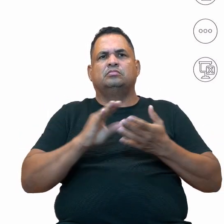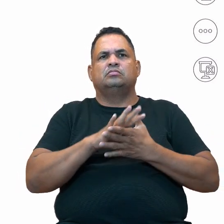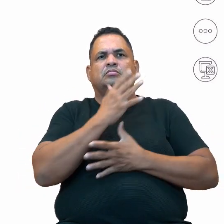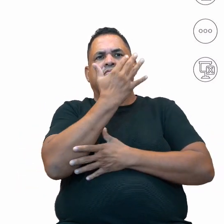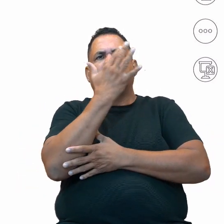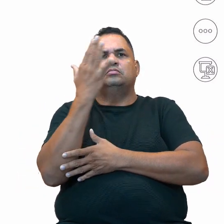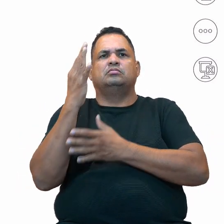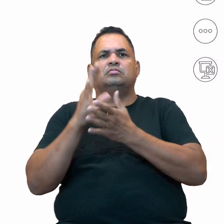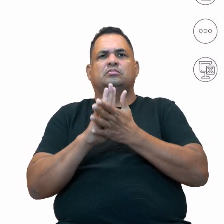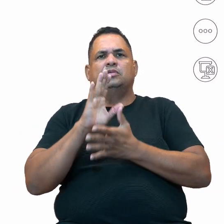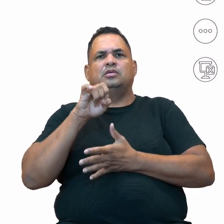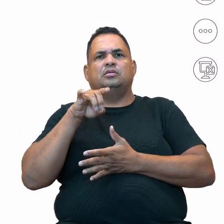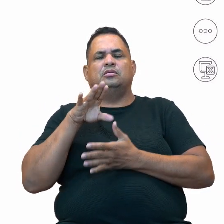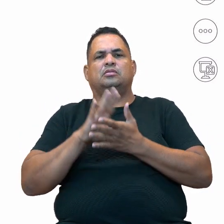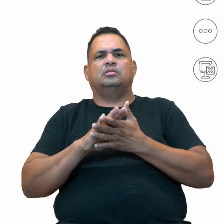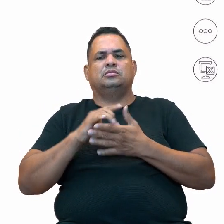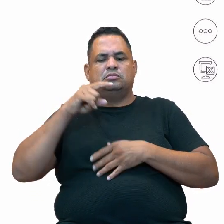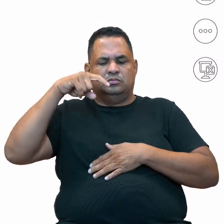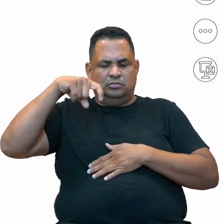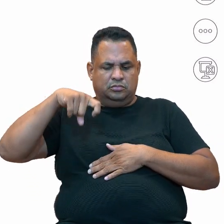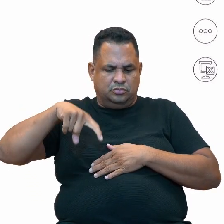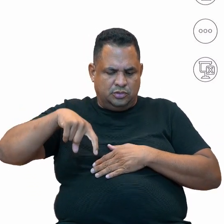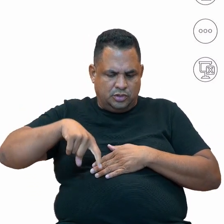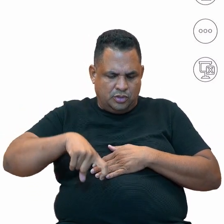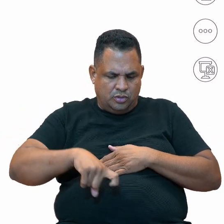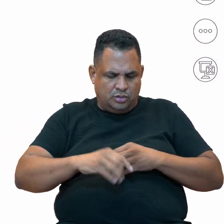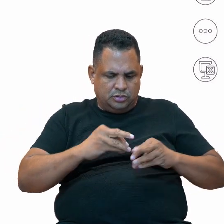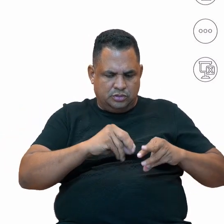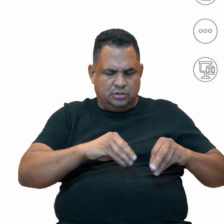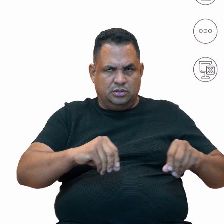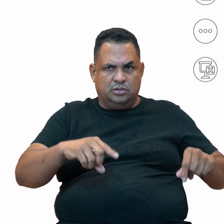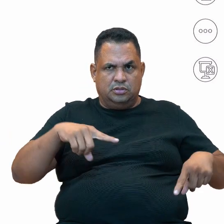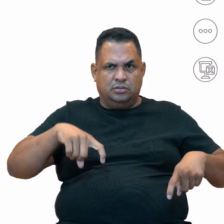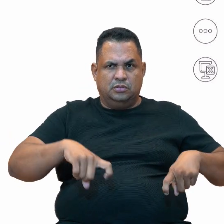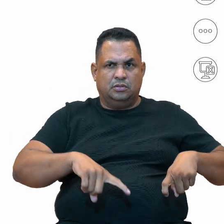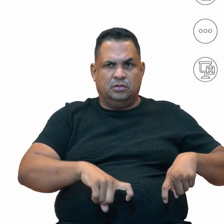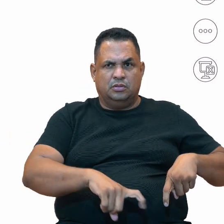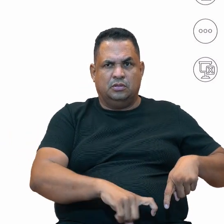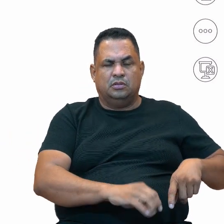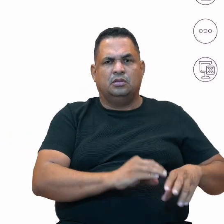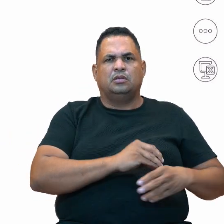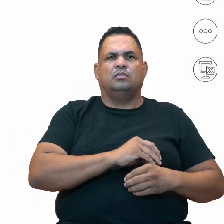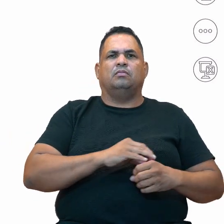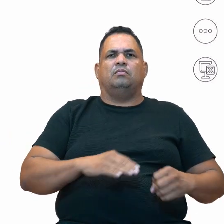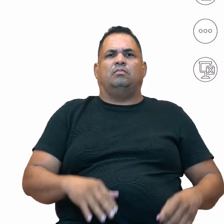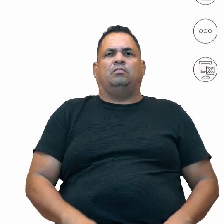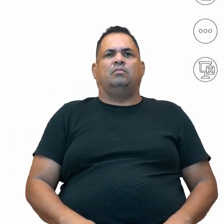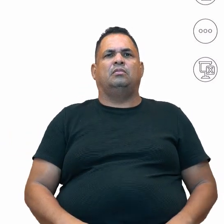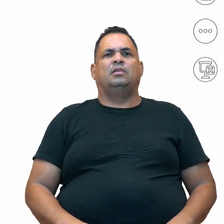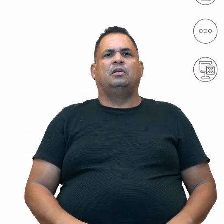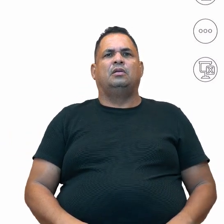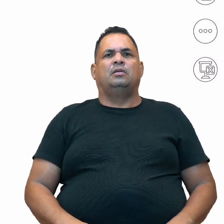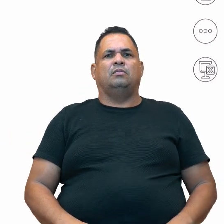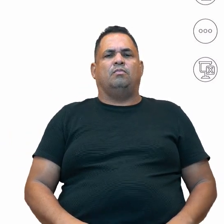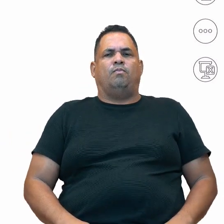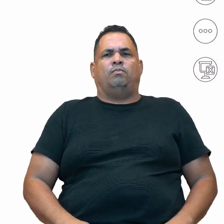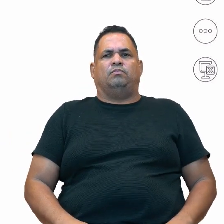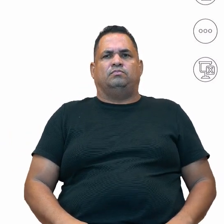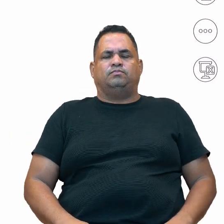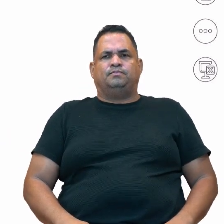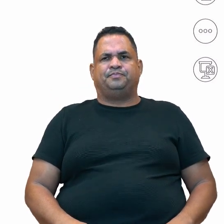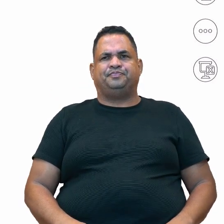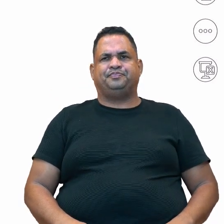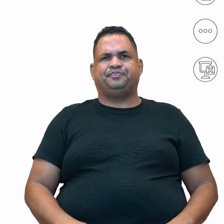também nas oligoquetas, no caso das minhocas, tá? Oligoquetas é uma classe dentro do grupo dos anelídeos, tá? Que são as